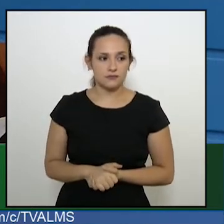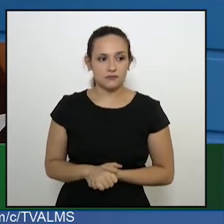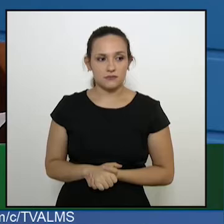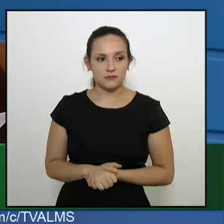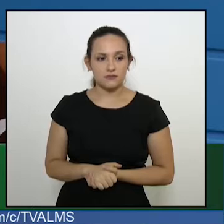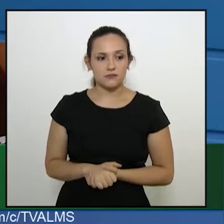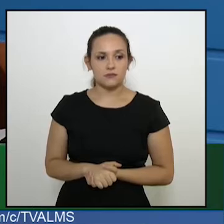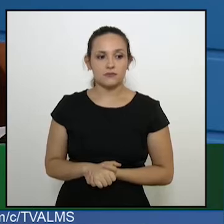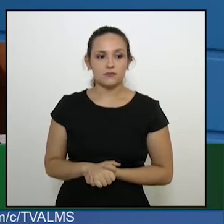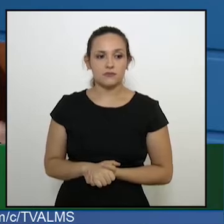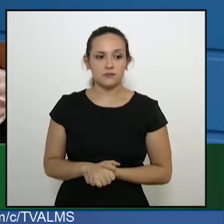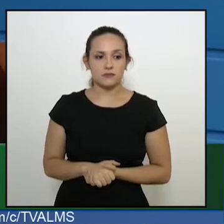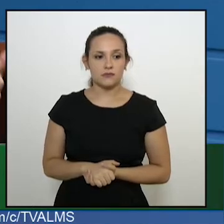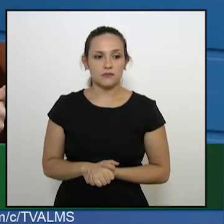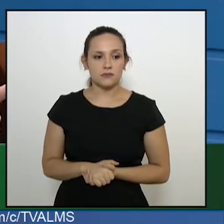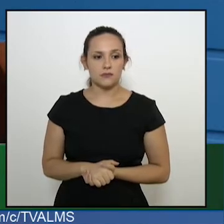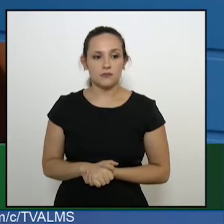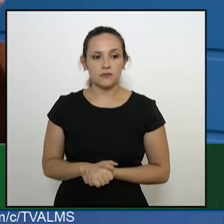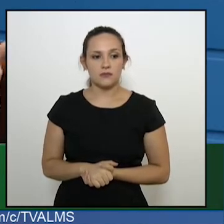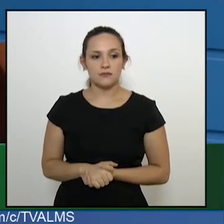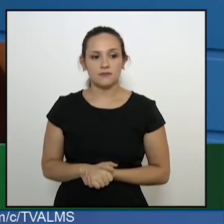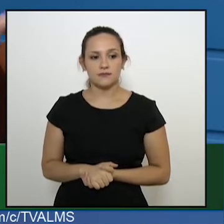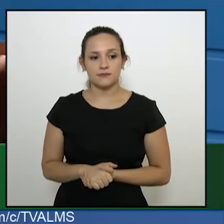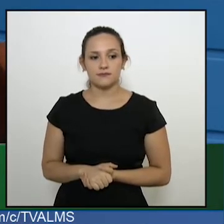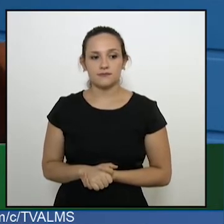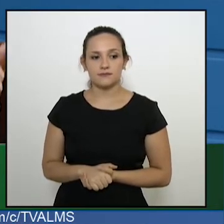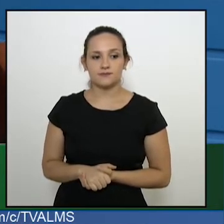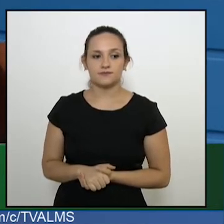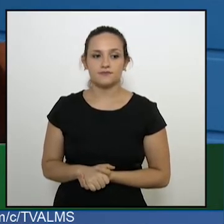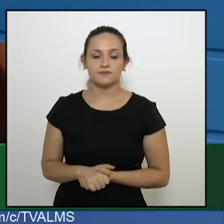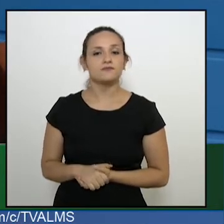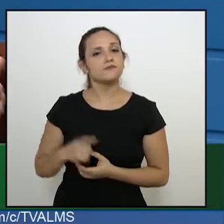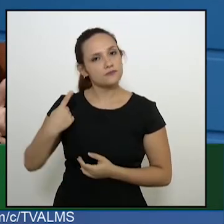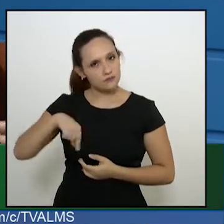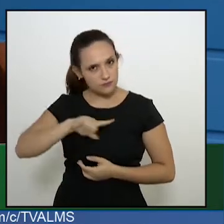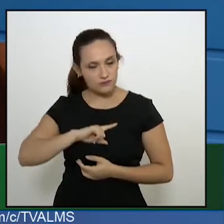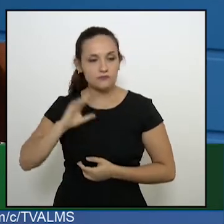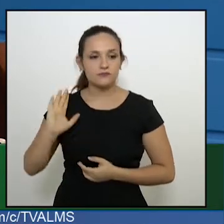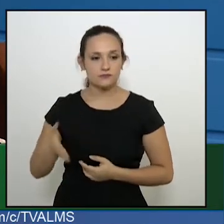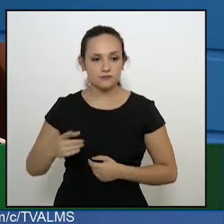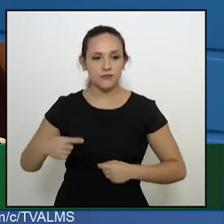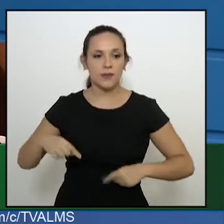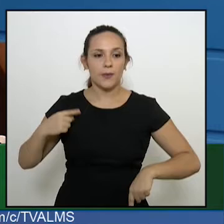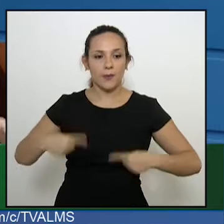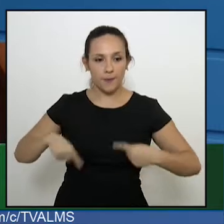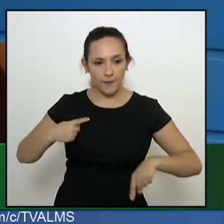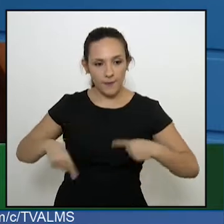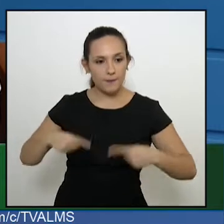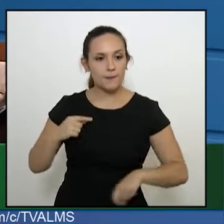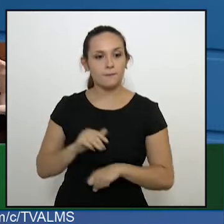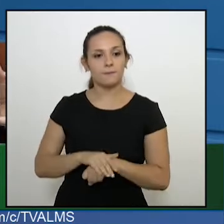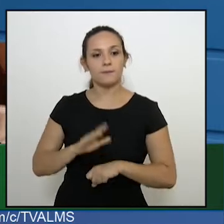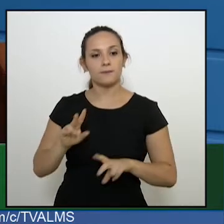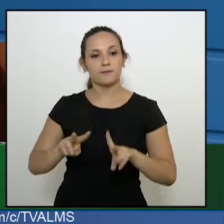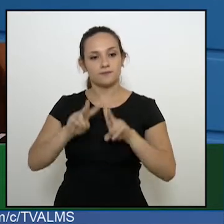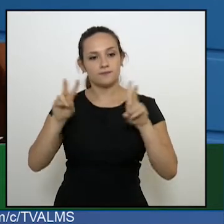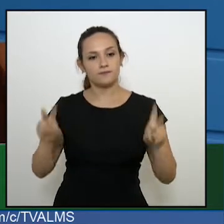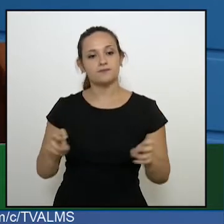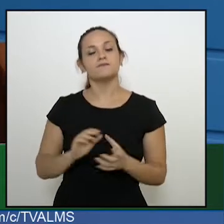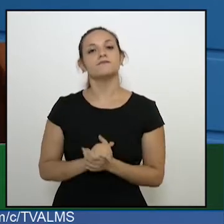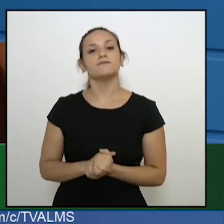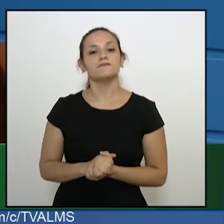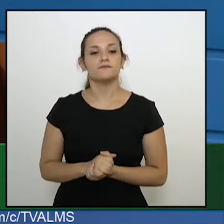verdade, não é de hoje que a gente vem debatendo essa questão e